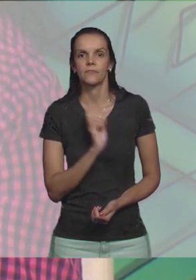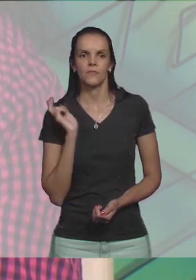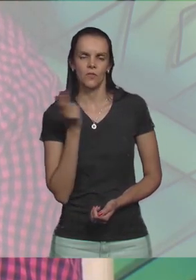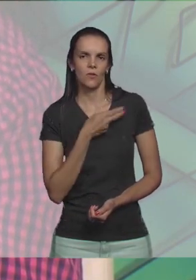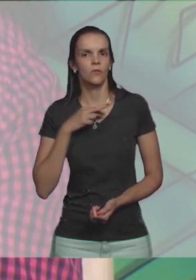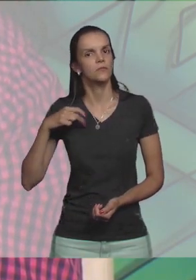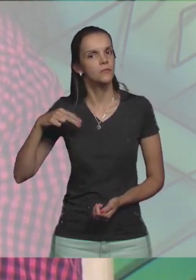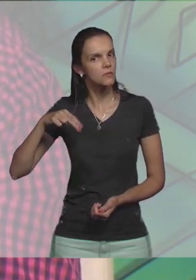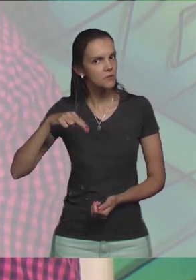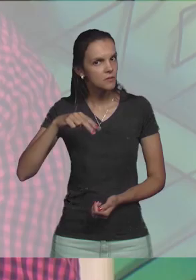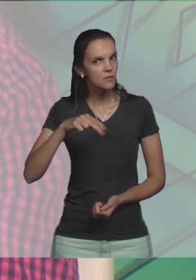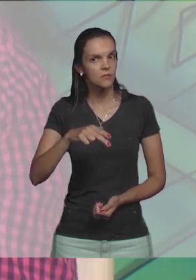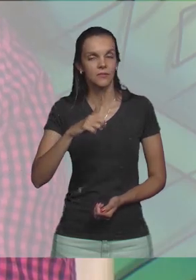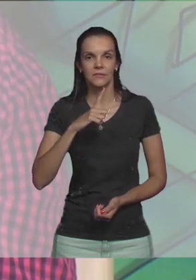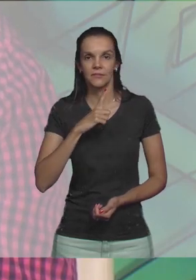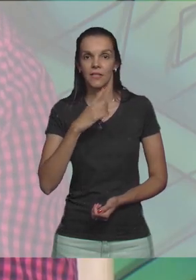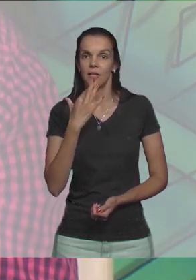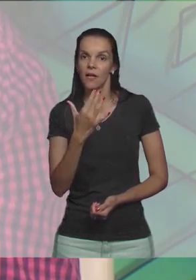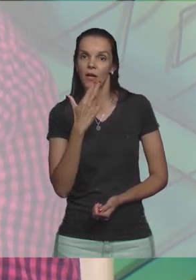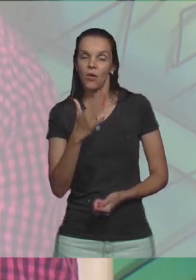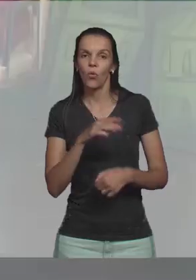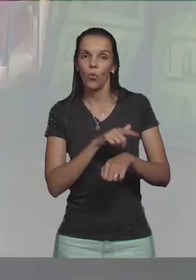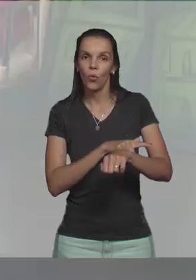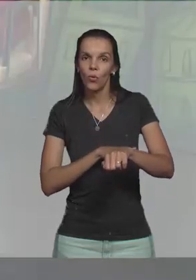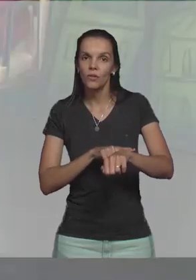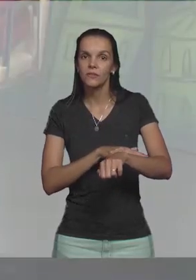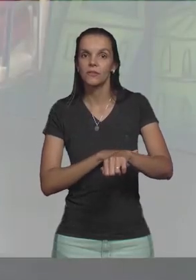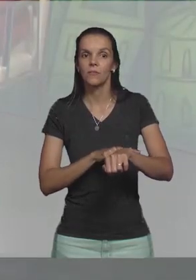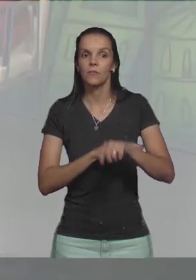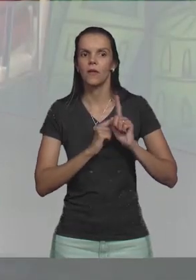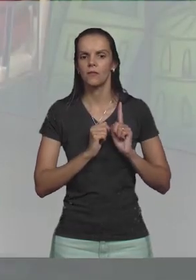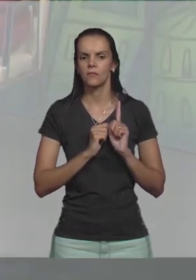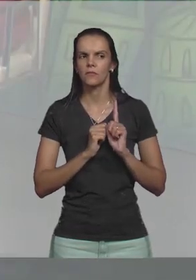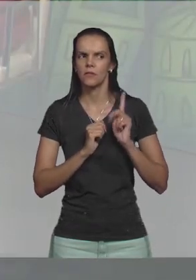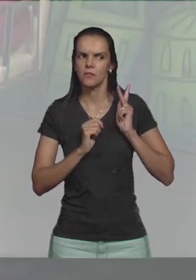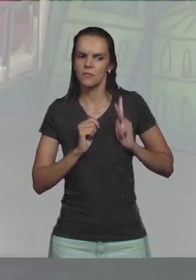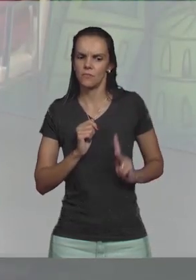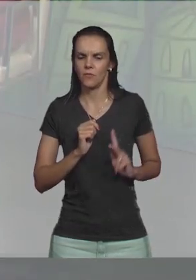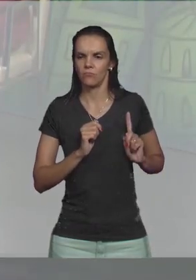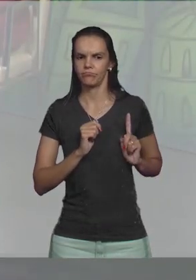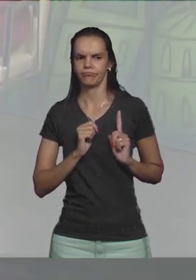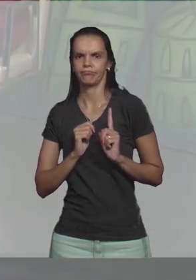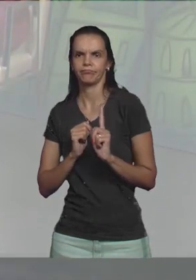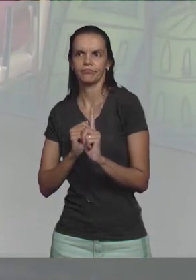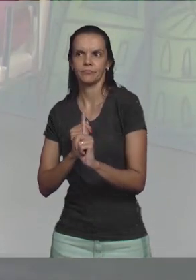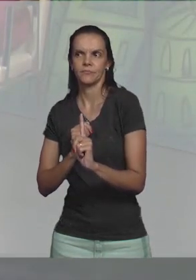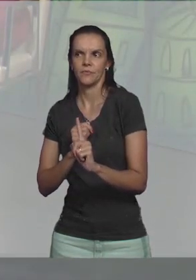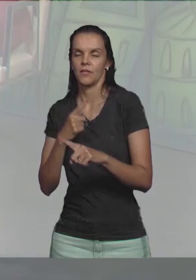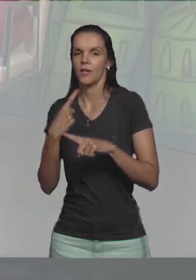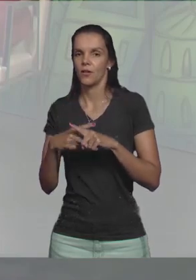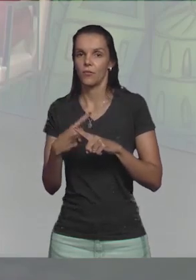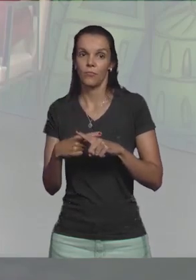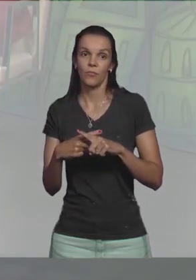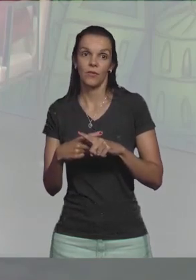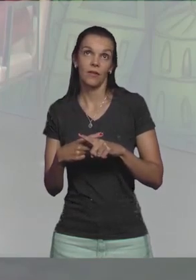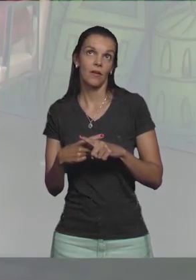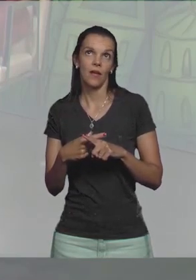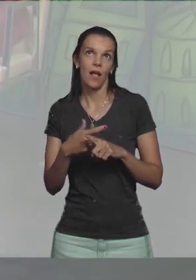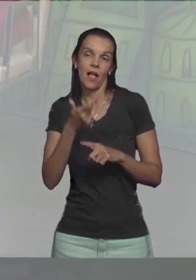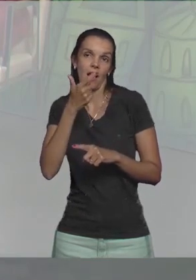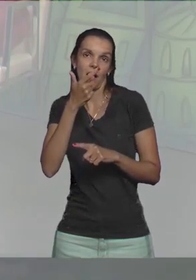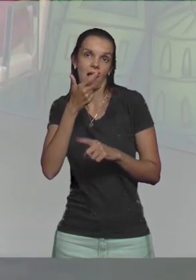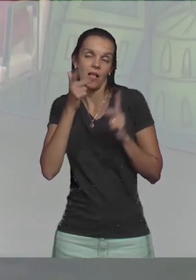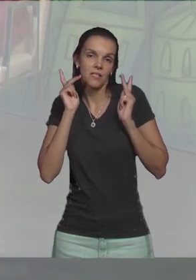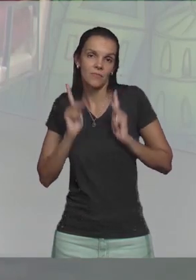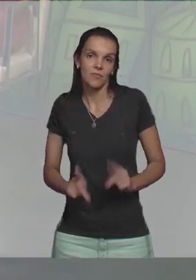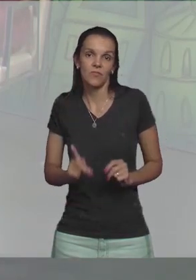caminhando na rua, né, a gente tem a cor da pele que faz as pessoas atravessarem a calçada, porque elas sempre acham que a gente apresenta o tal risco,